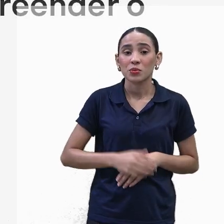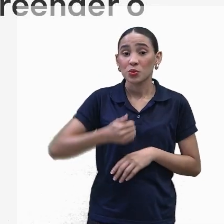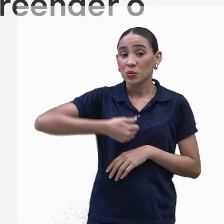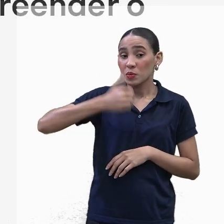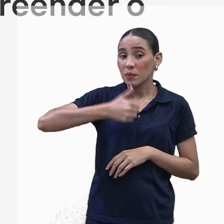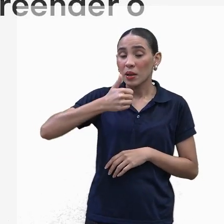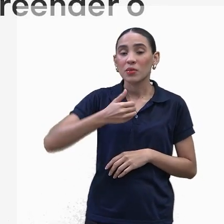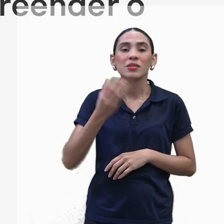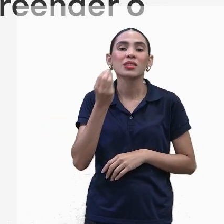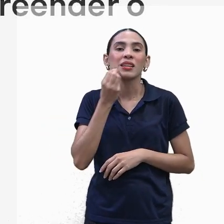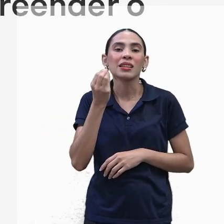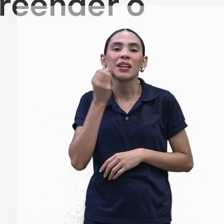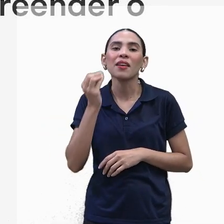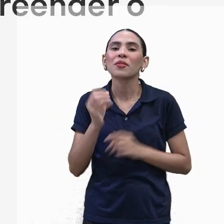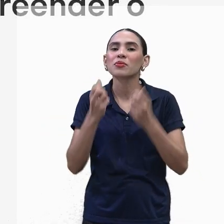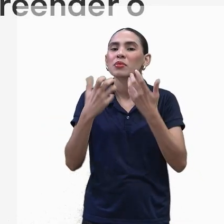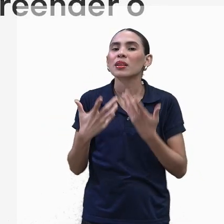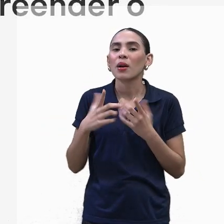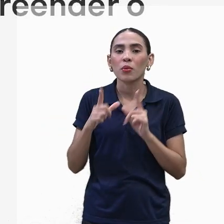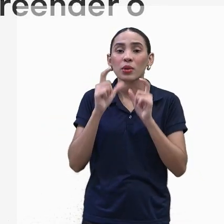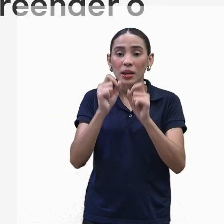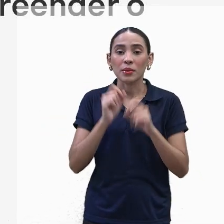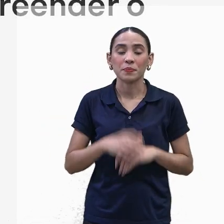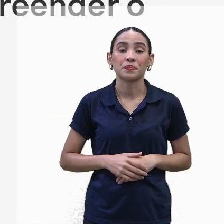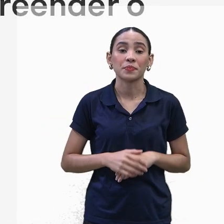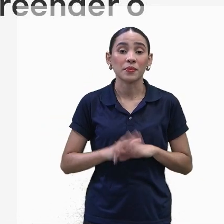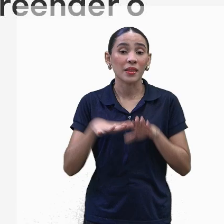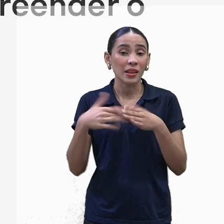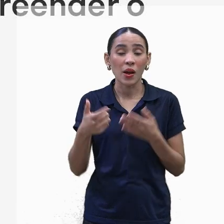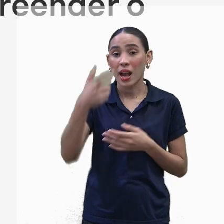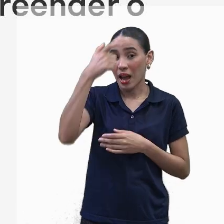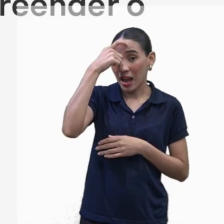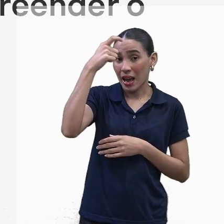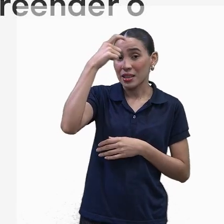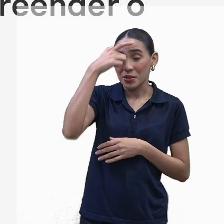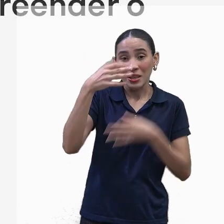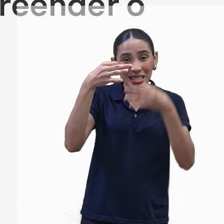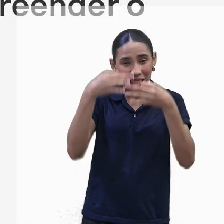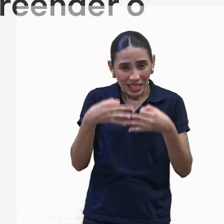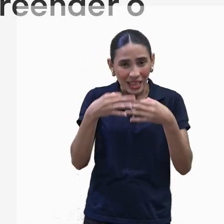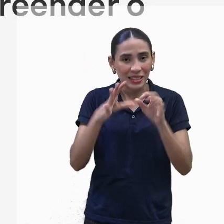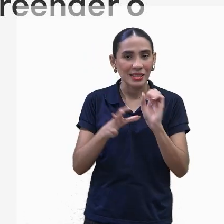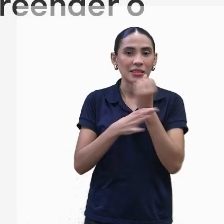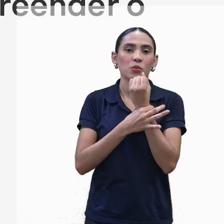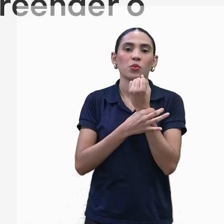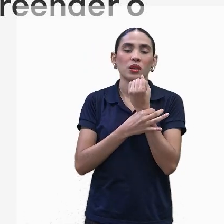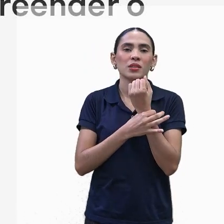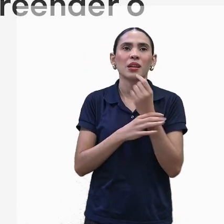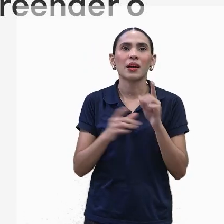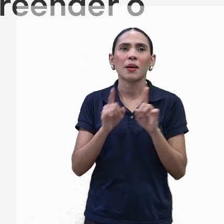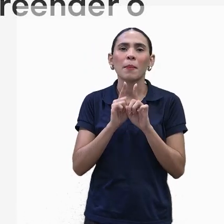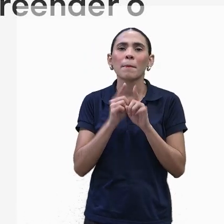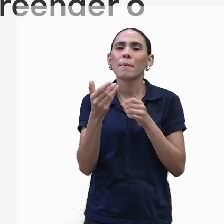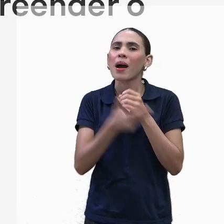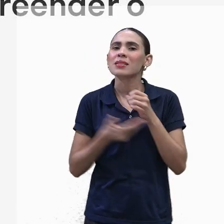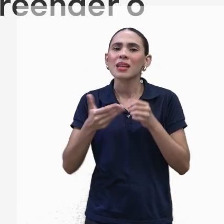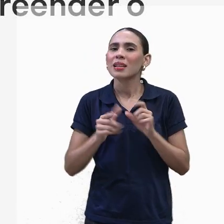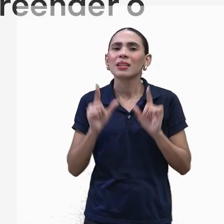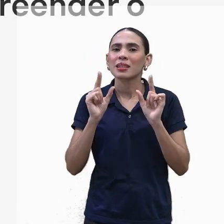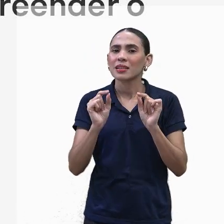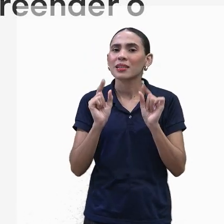filósofos buscavam explicações racionais. Baseadas em quê?